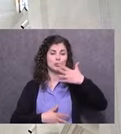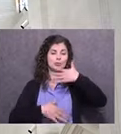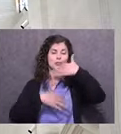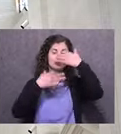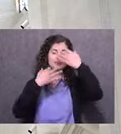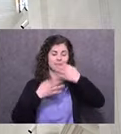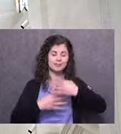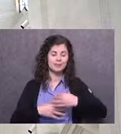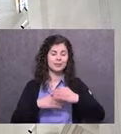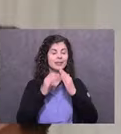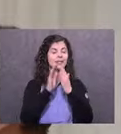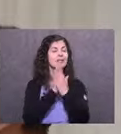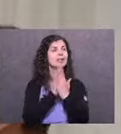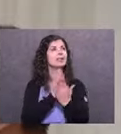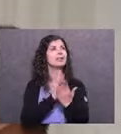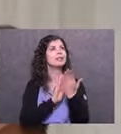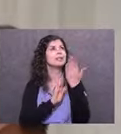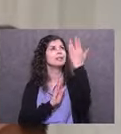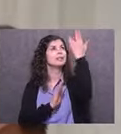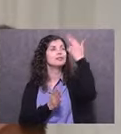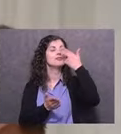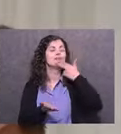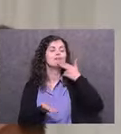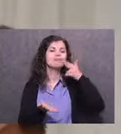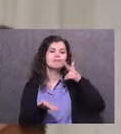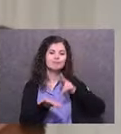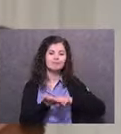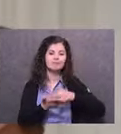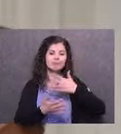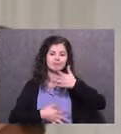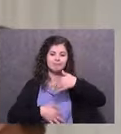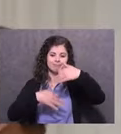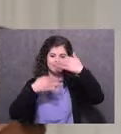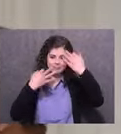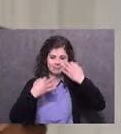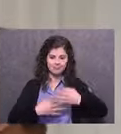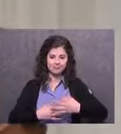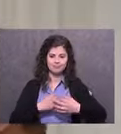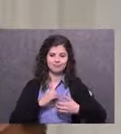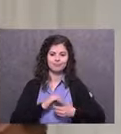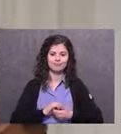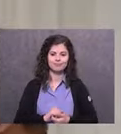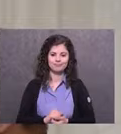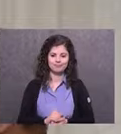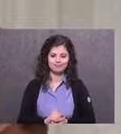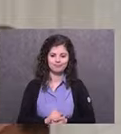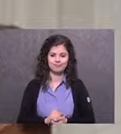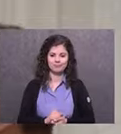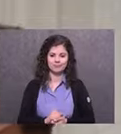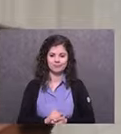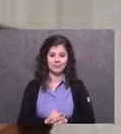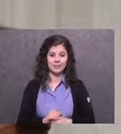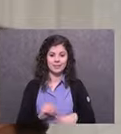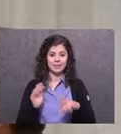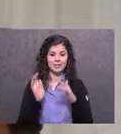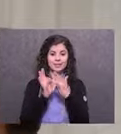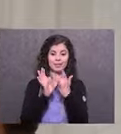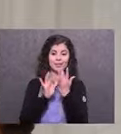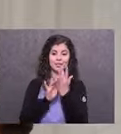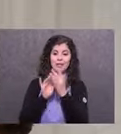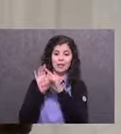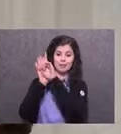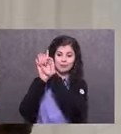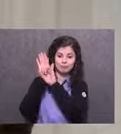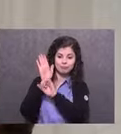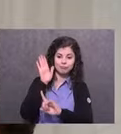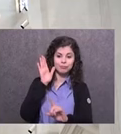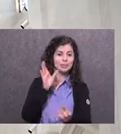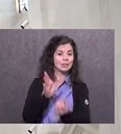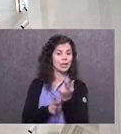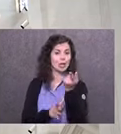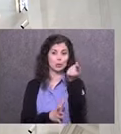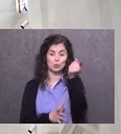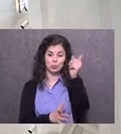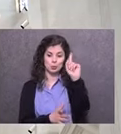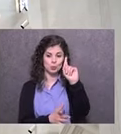luz da luz, Deus verdadeiro de Deus verdadeiro, gerado, não